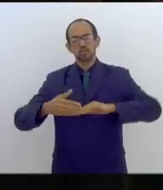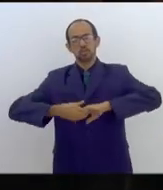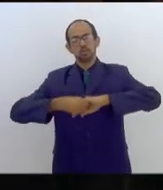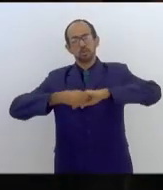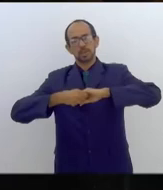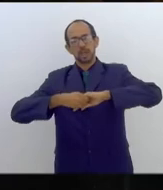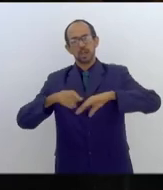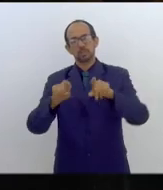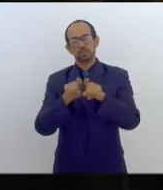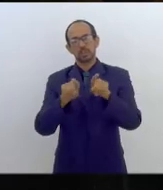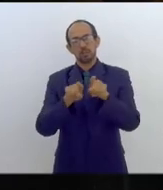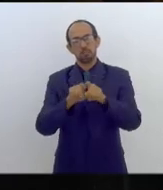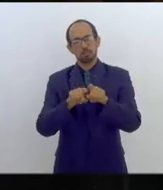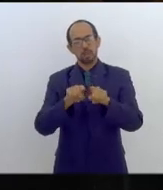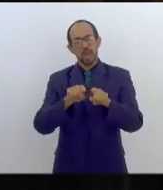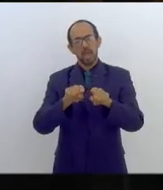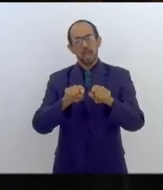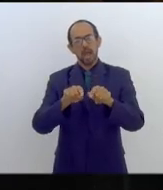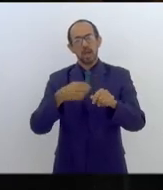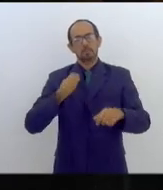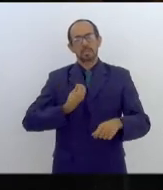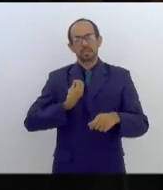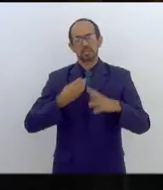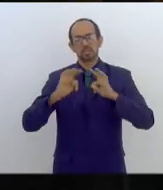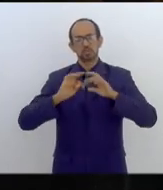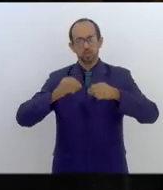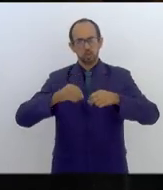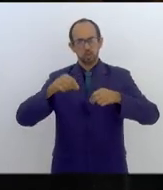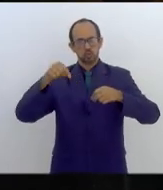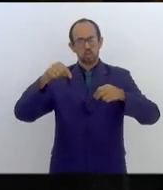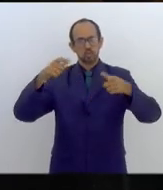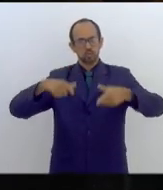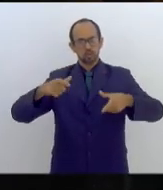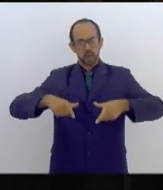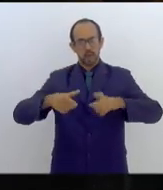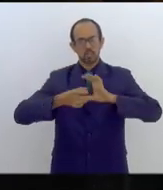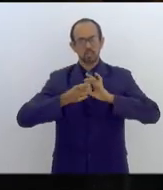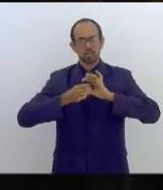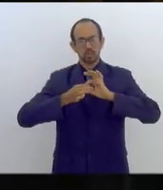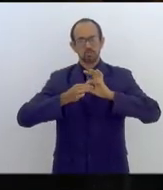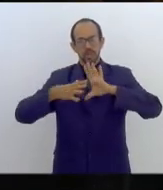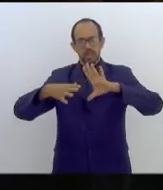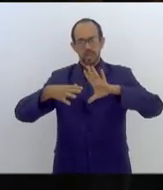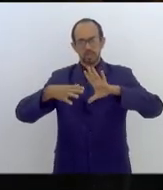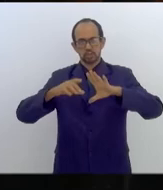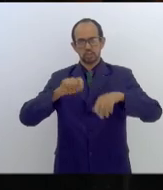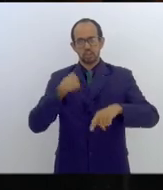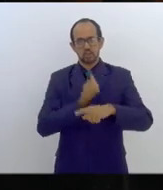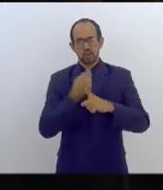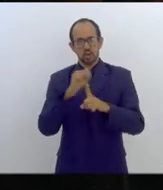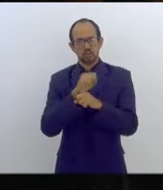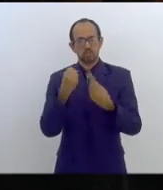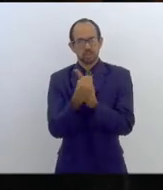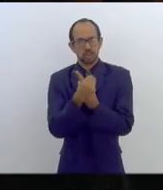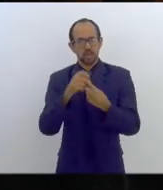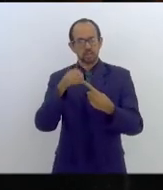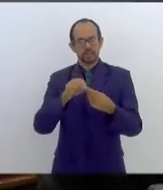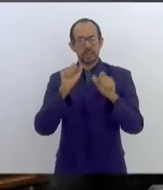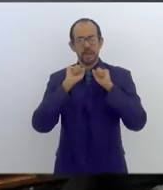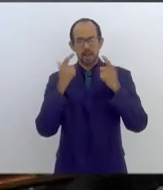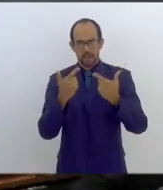E agradecendo a presença de todos nesse espaço que é consagrado a liberdade a sociedade que é a nossa Assembleia Legislativa